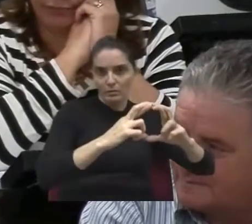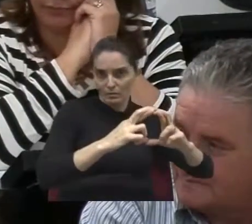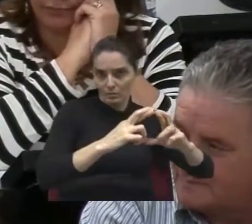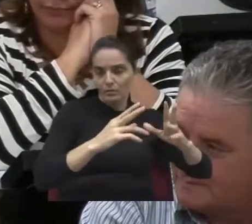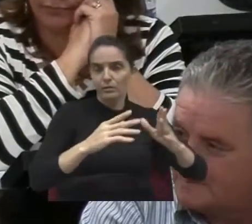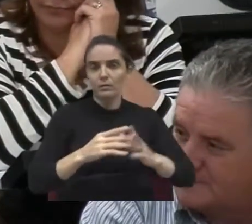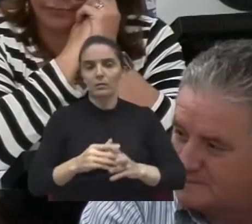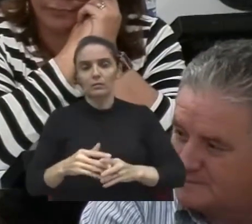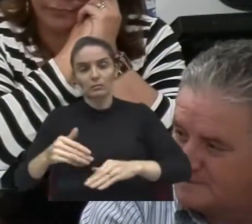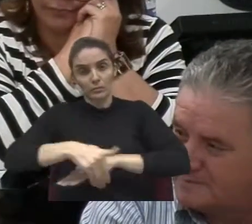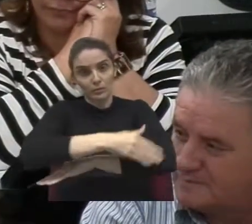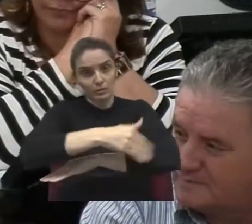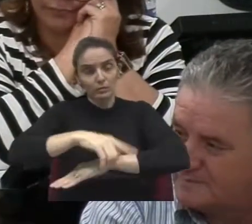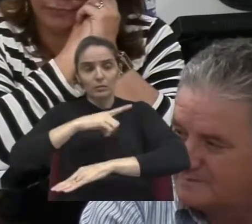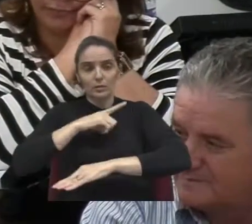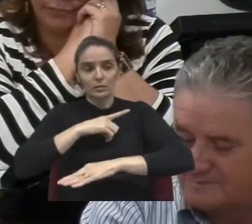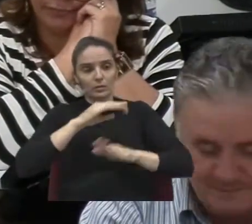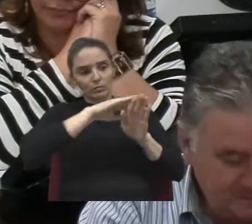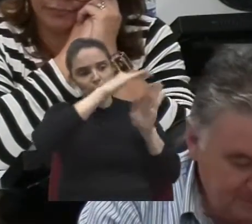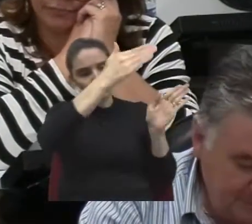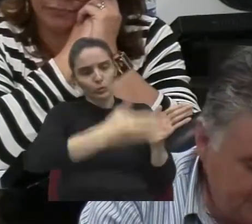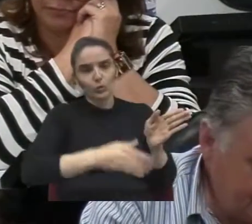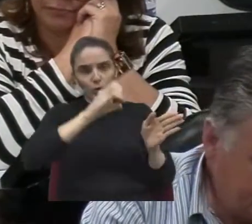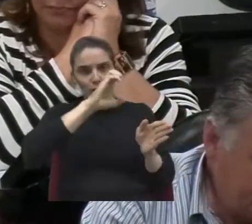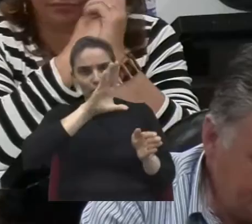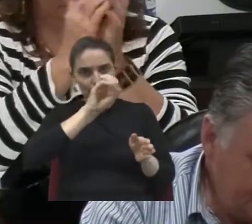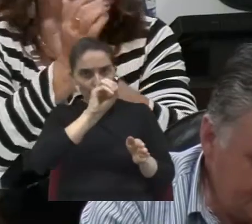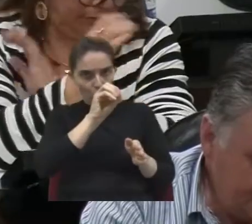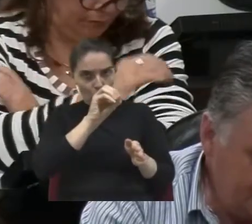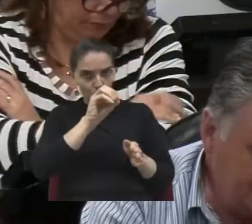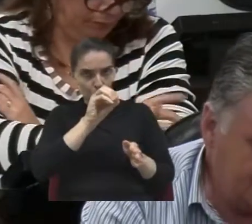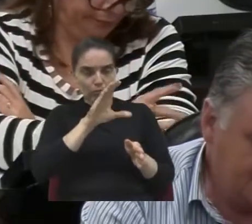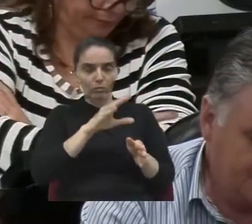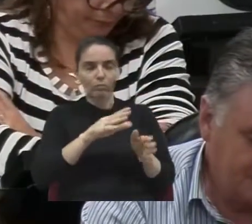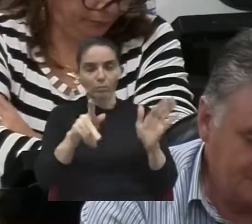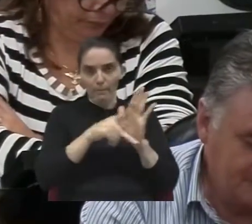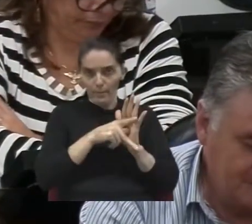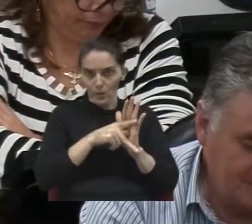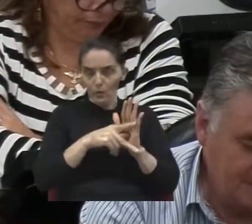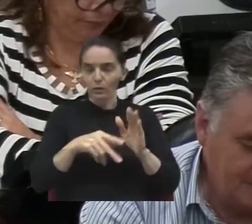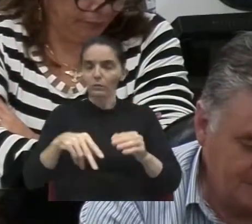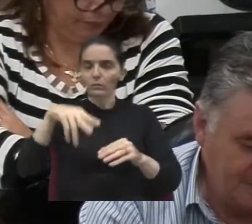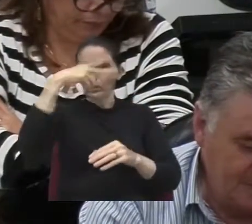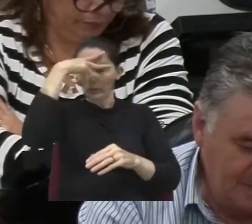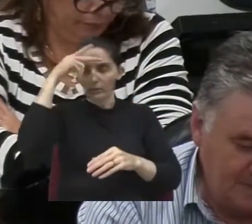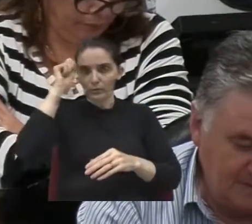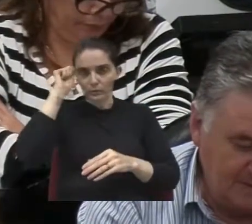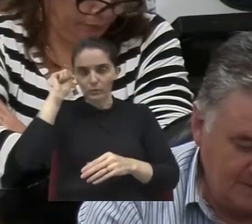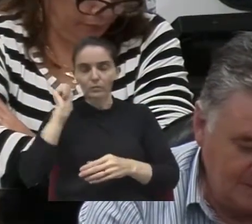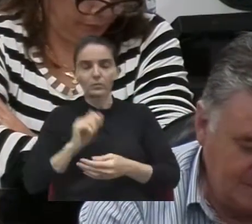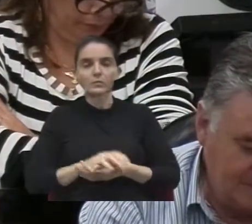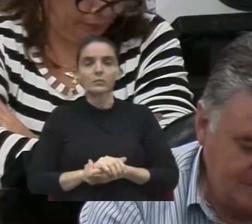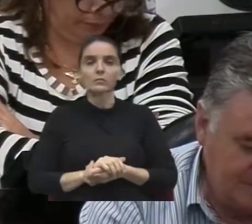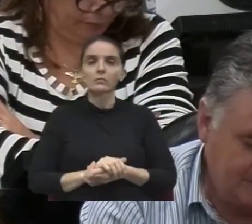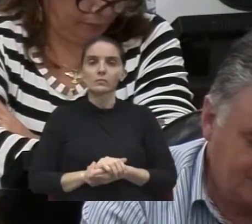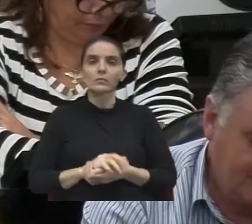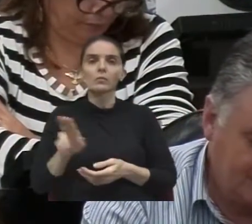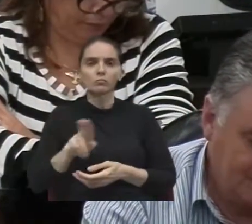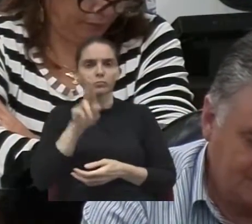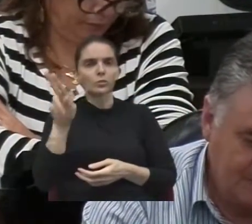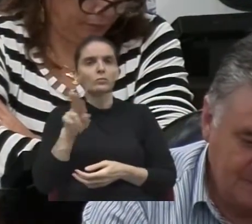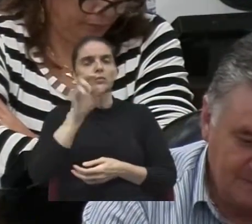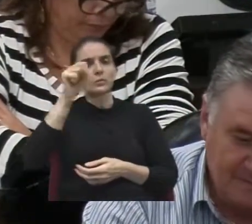um coletor do Ecocoletores, né, um programa da prefeitura, e nós estamos com o hábito agora de separar todo o